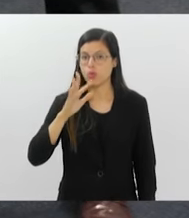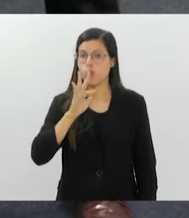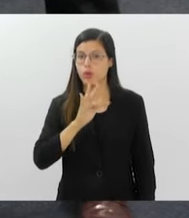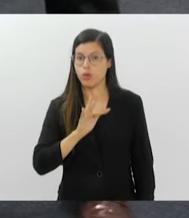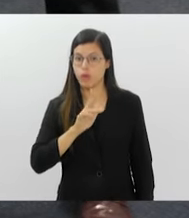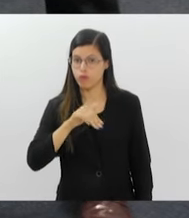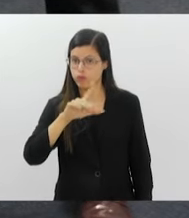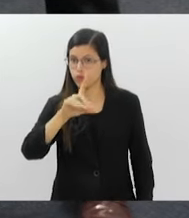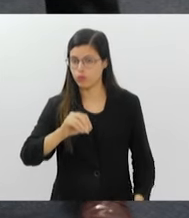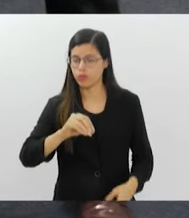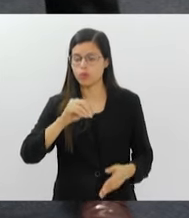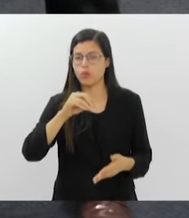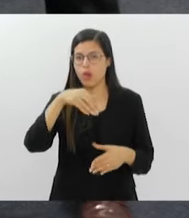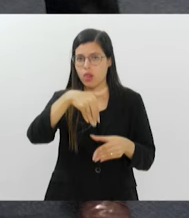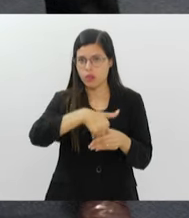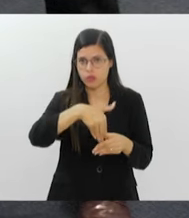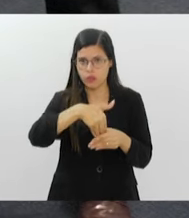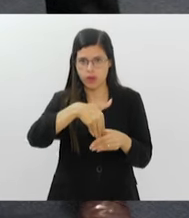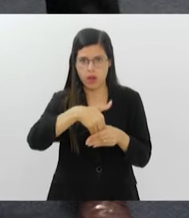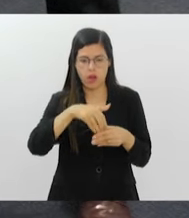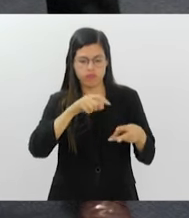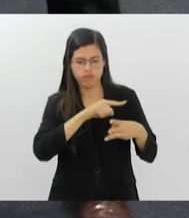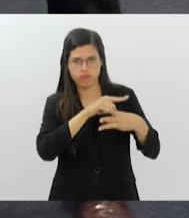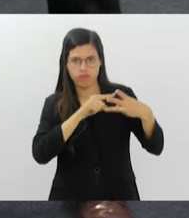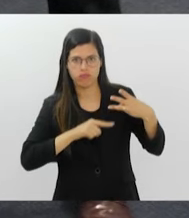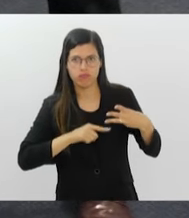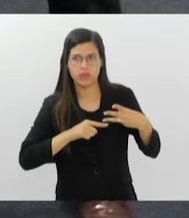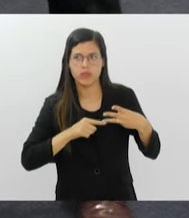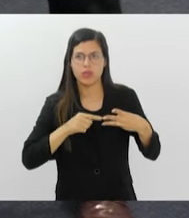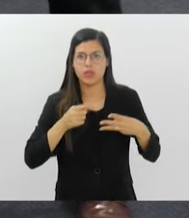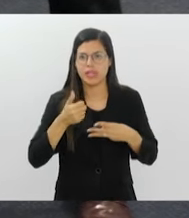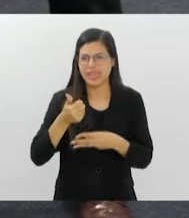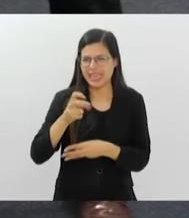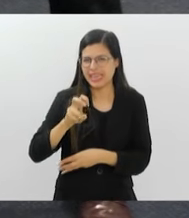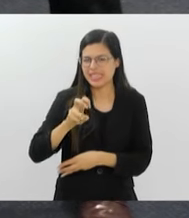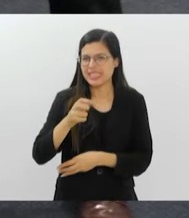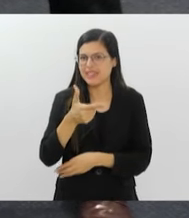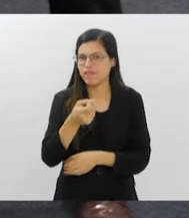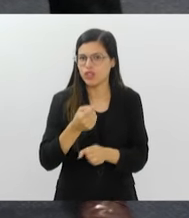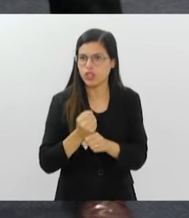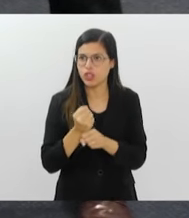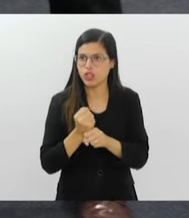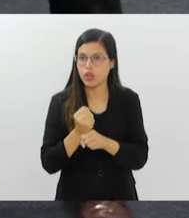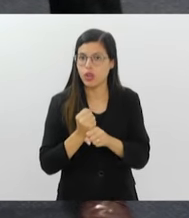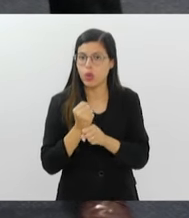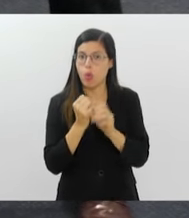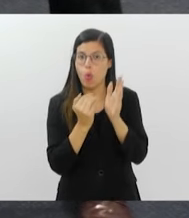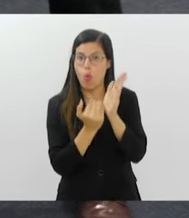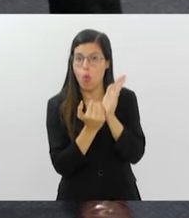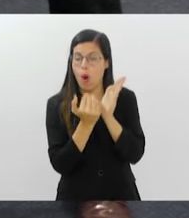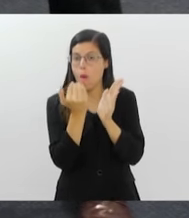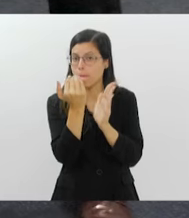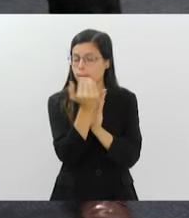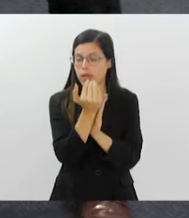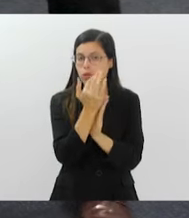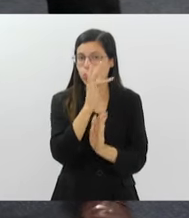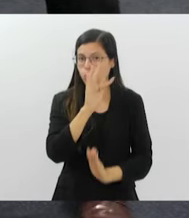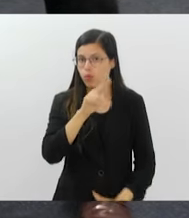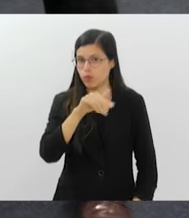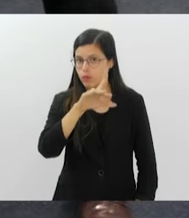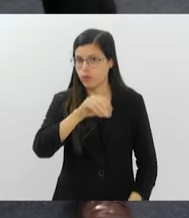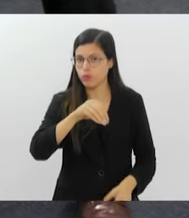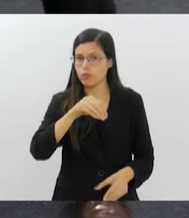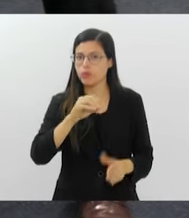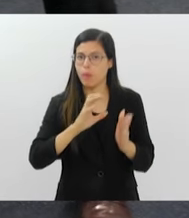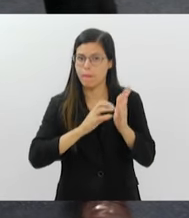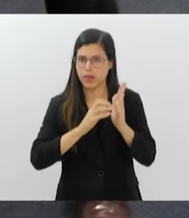São, dos últimos 15, 20 anos, o aumento do fundo partidário, assim como também do